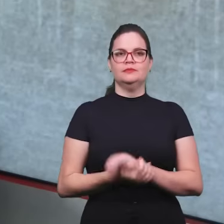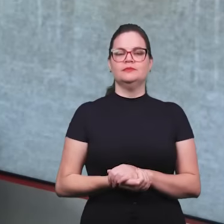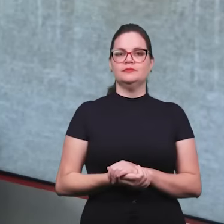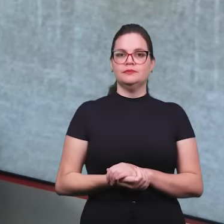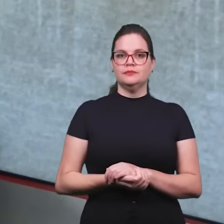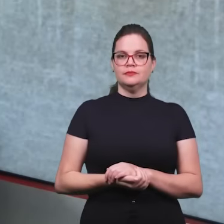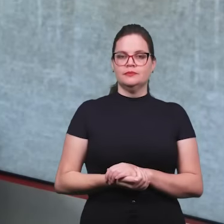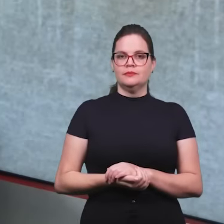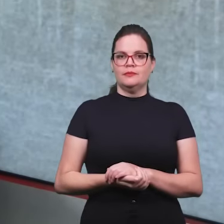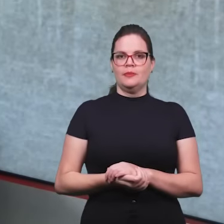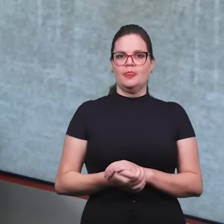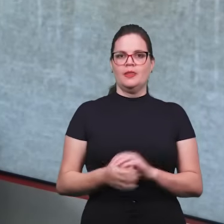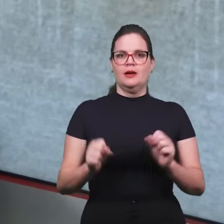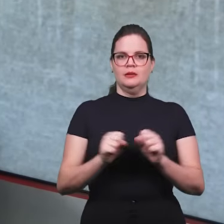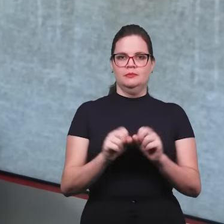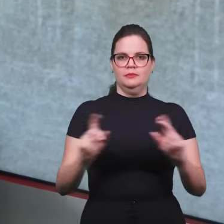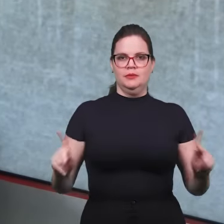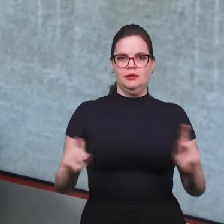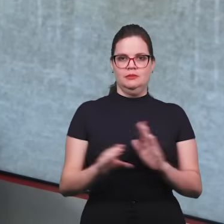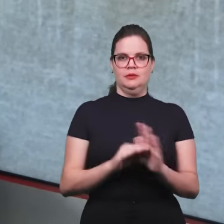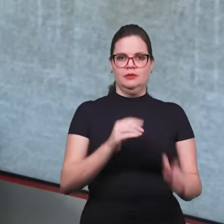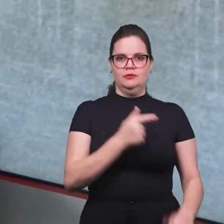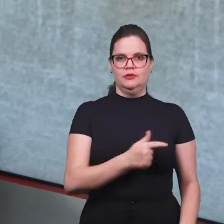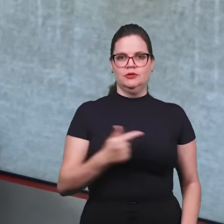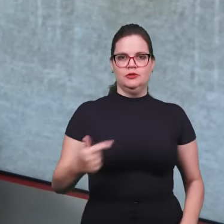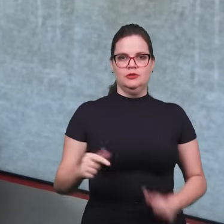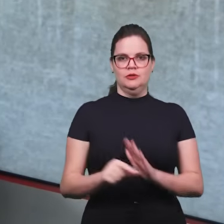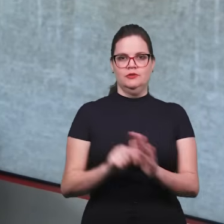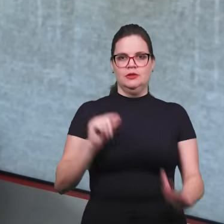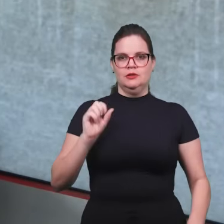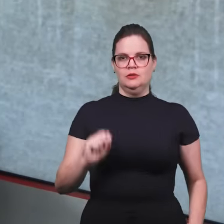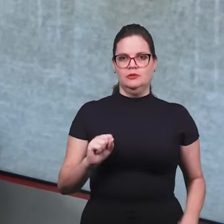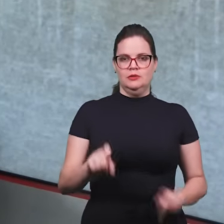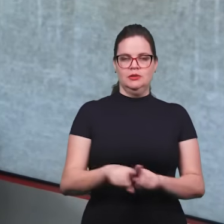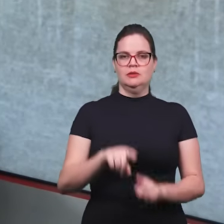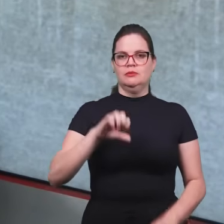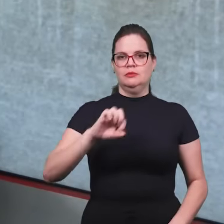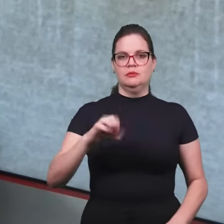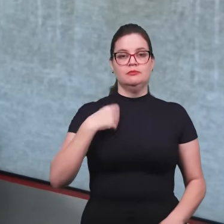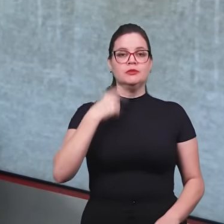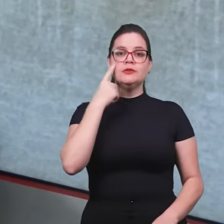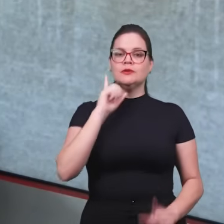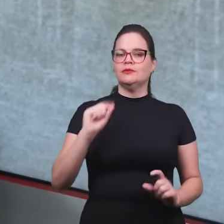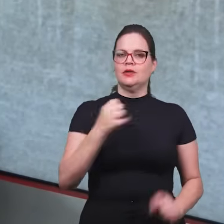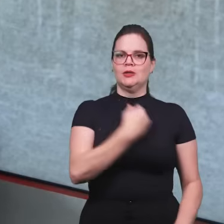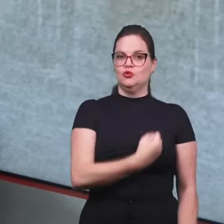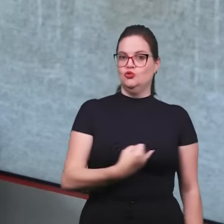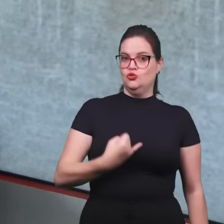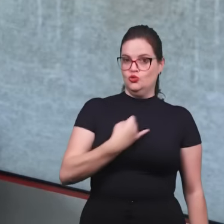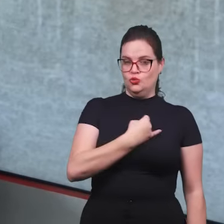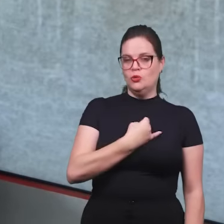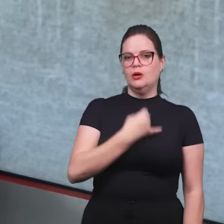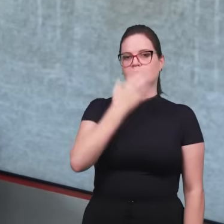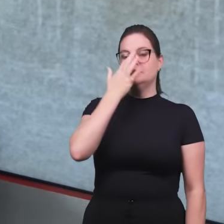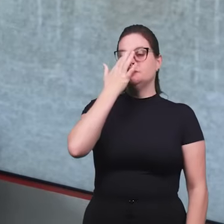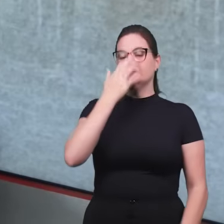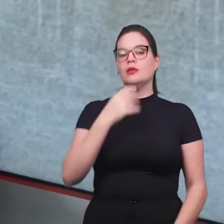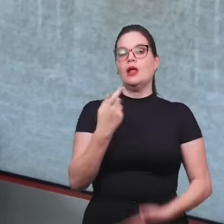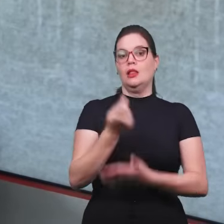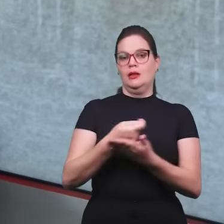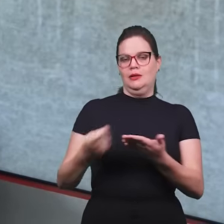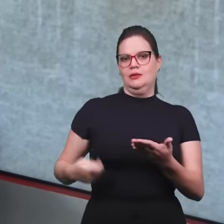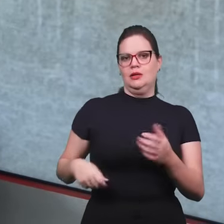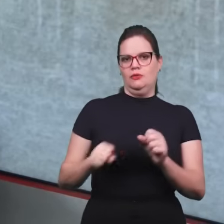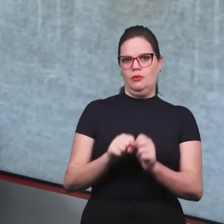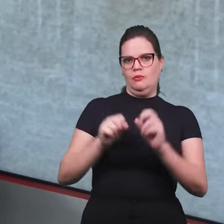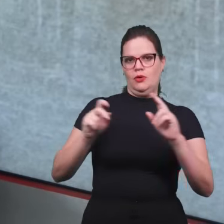9, final da Bíblia, capítulo 22, verso 8 e 9, nós vamos ver que o apóstolo João ali, ele